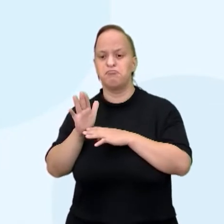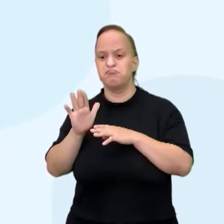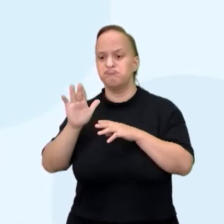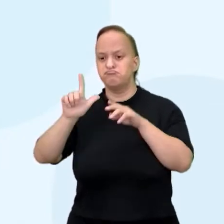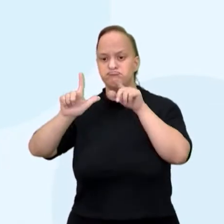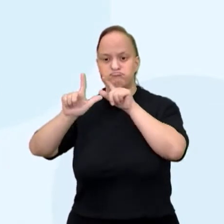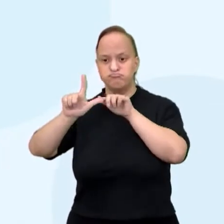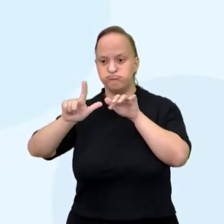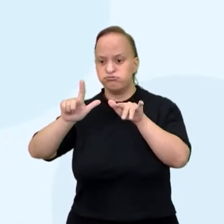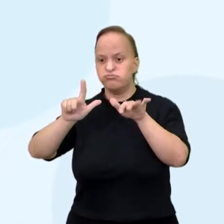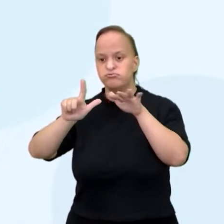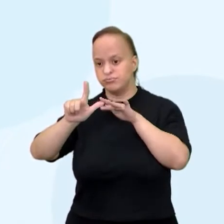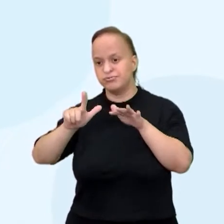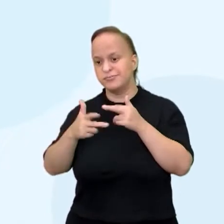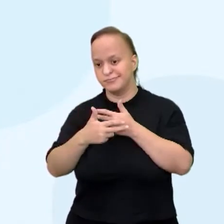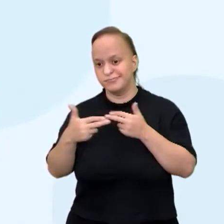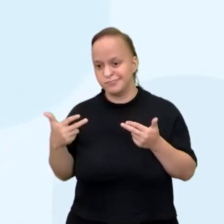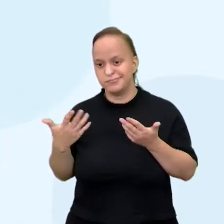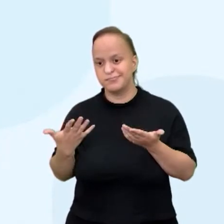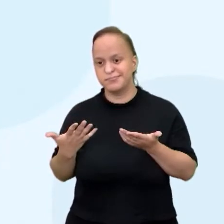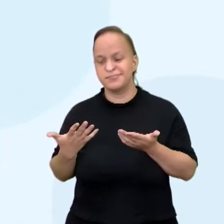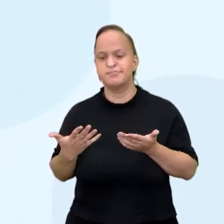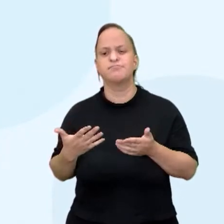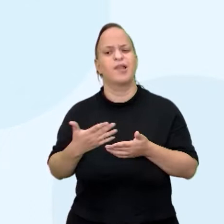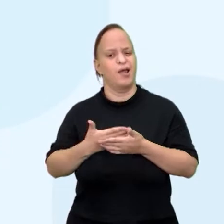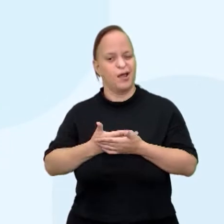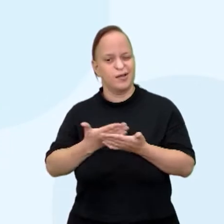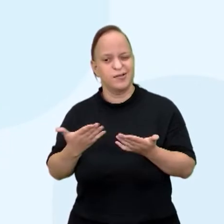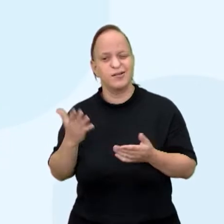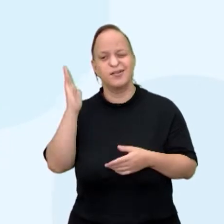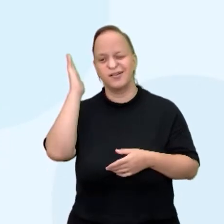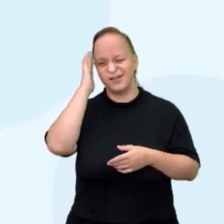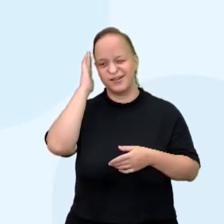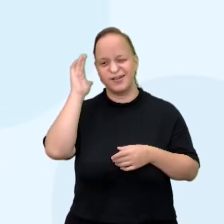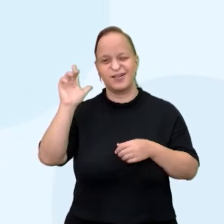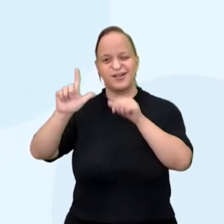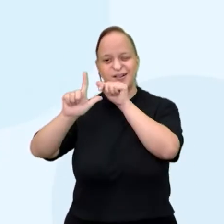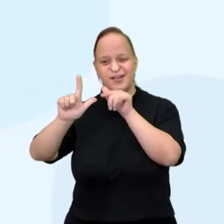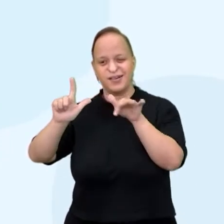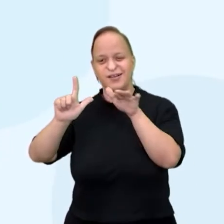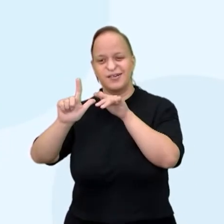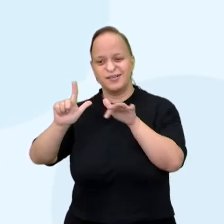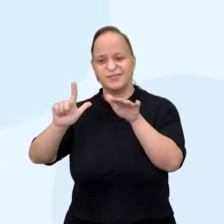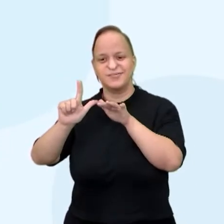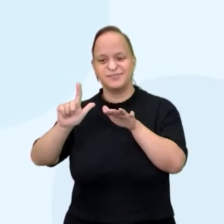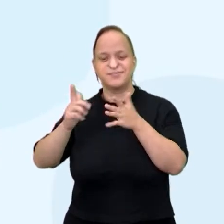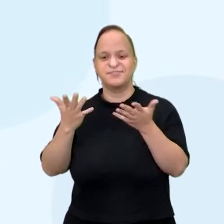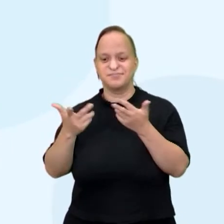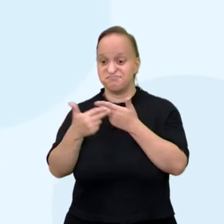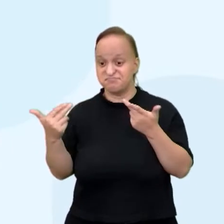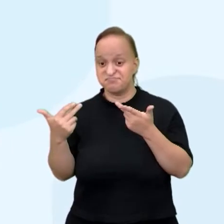diferentes mídias. E olha que a gente trabalhou muitas mídias esse primeiro bimestre, hein? E vamos lá para a